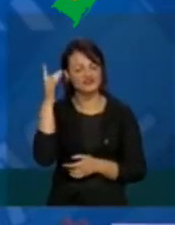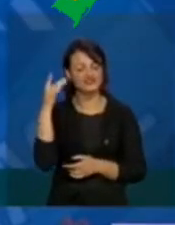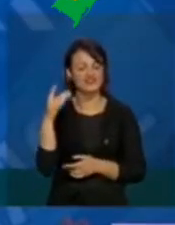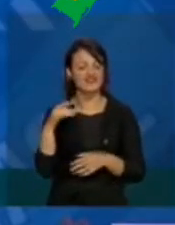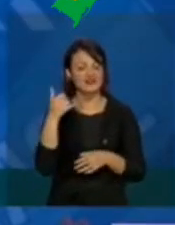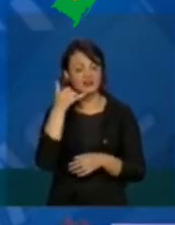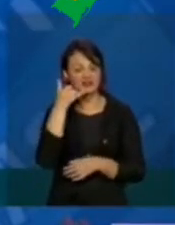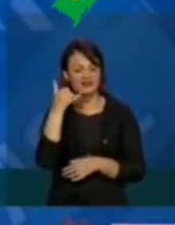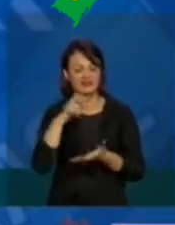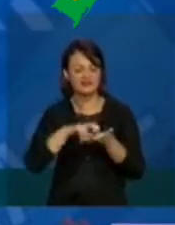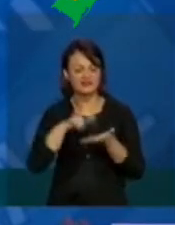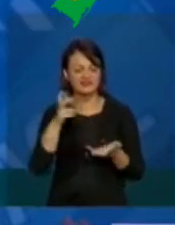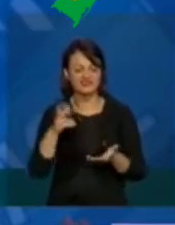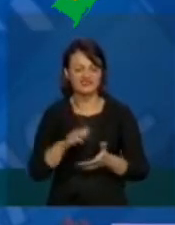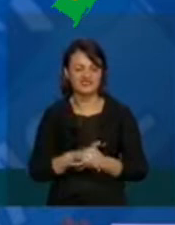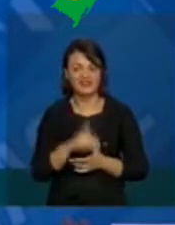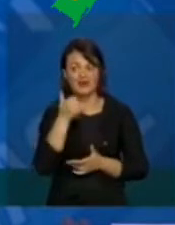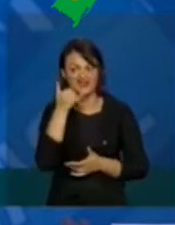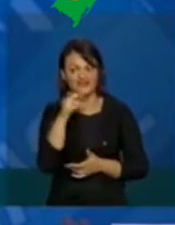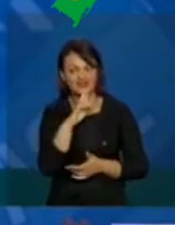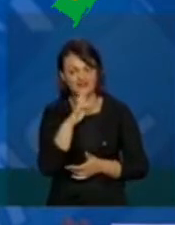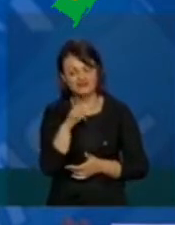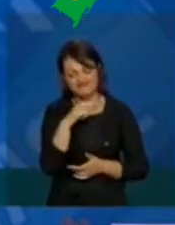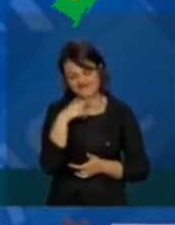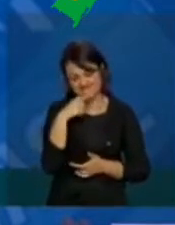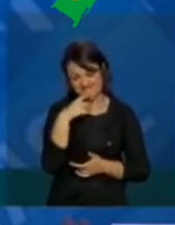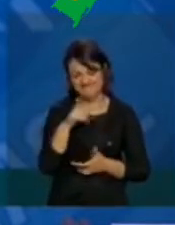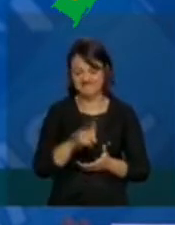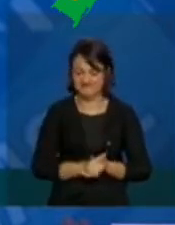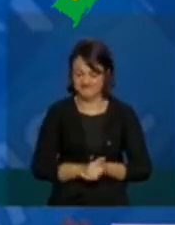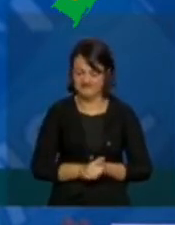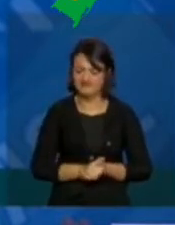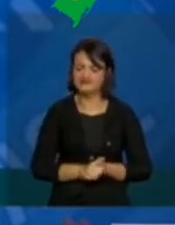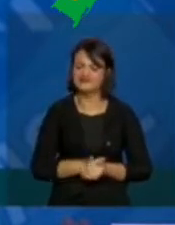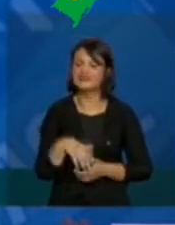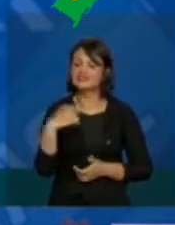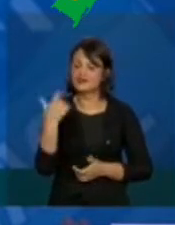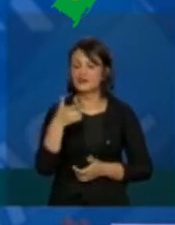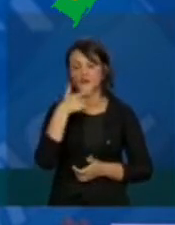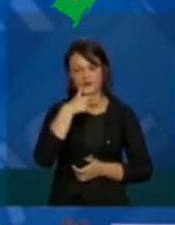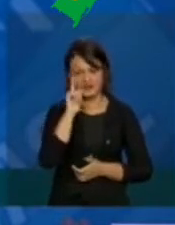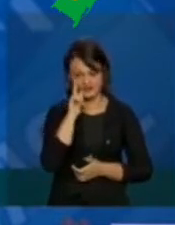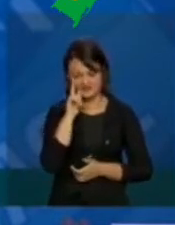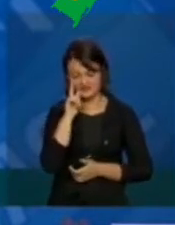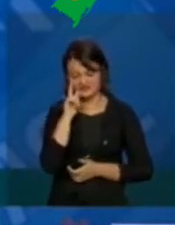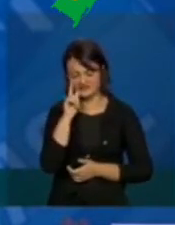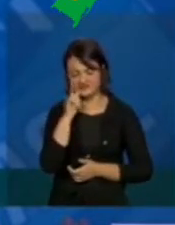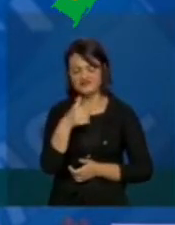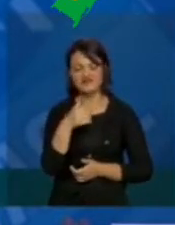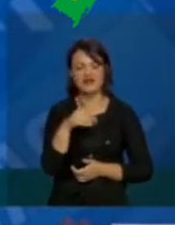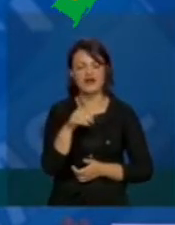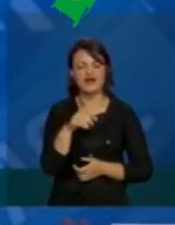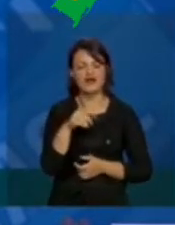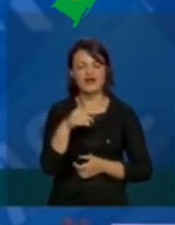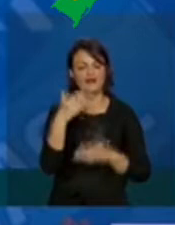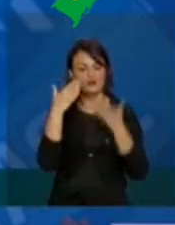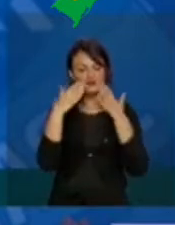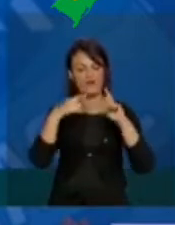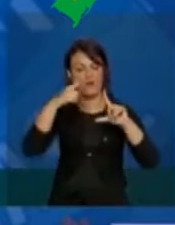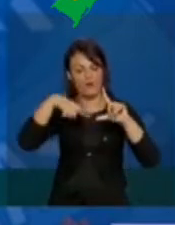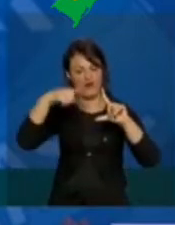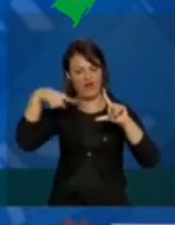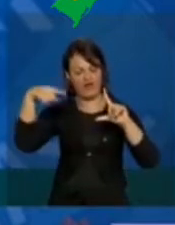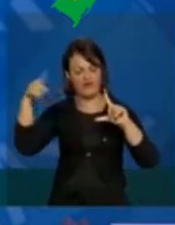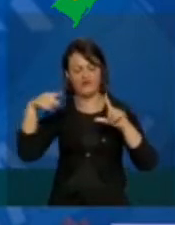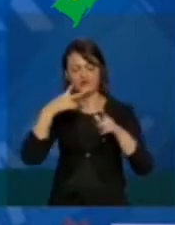telefone. Ainda não pude atendê-los. Ministro, nós ontem mostramos, o Anderson mostrou um gráfico com todas